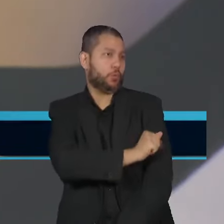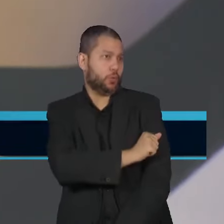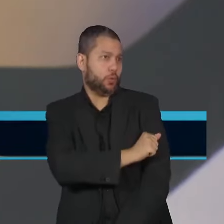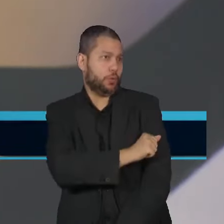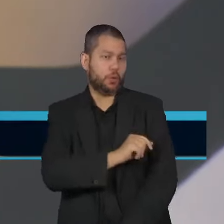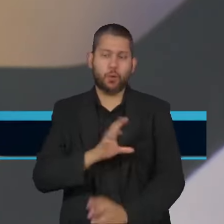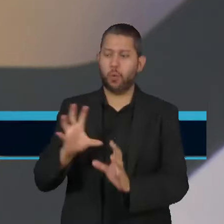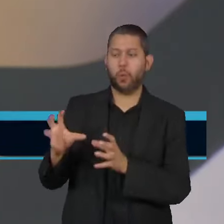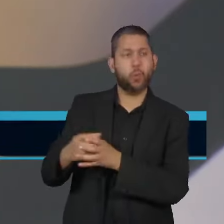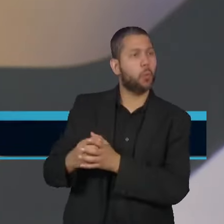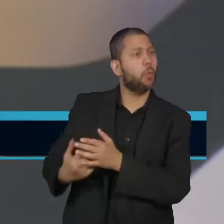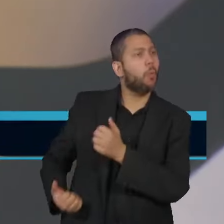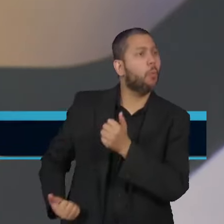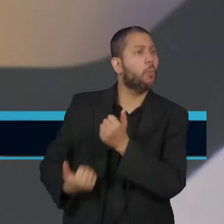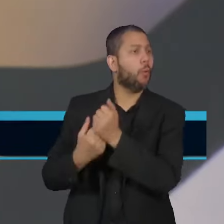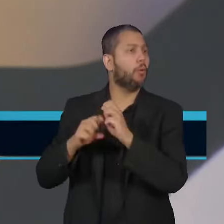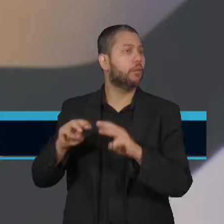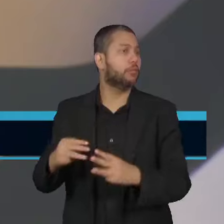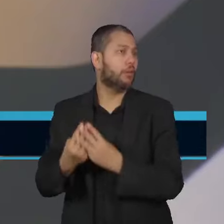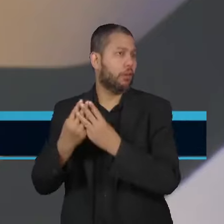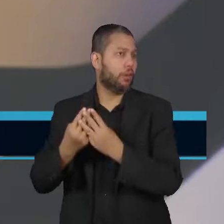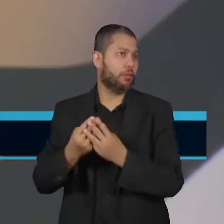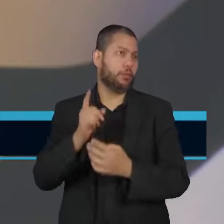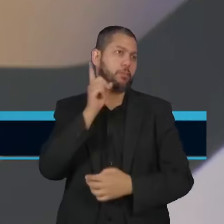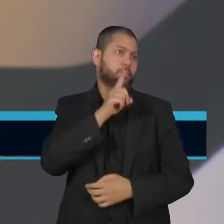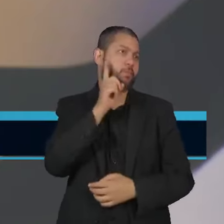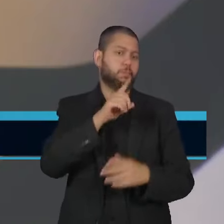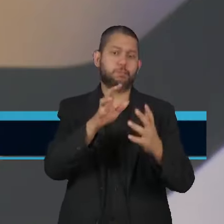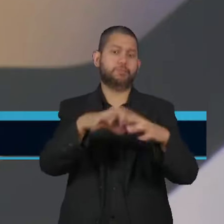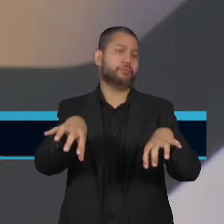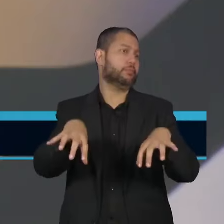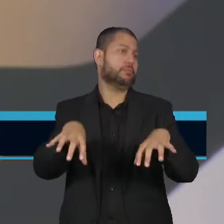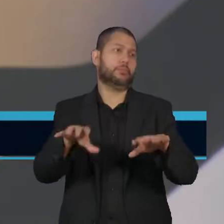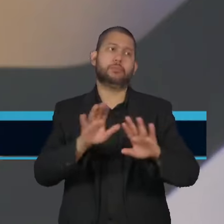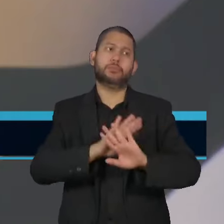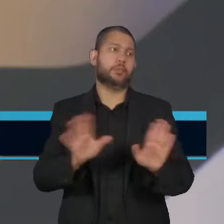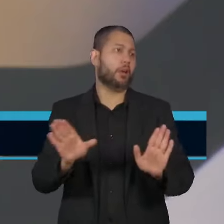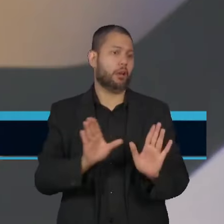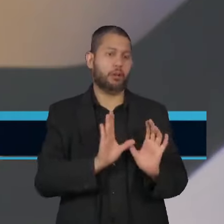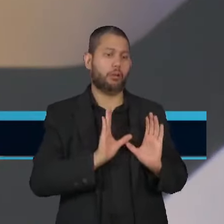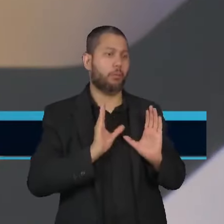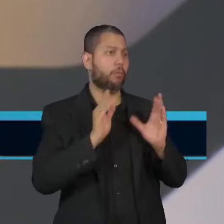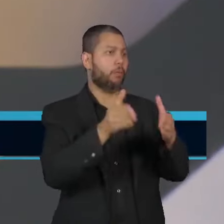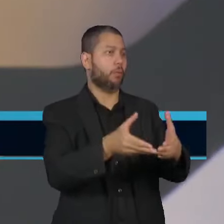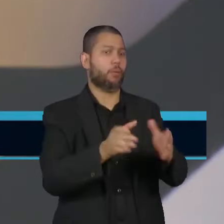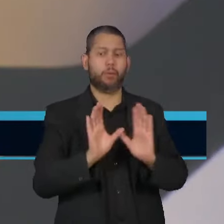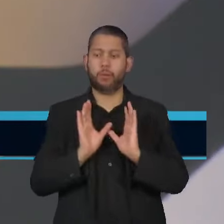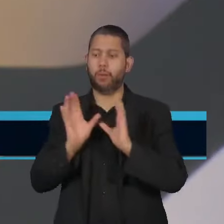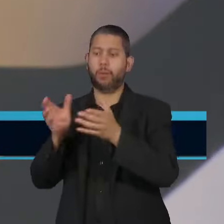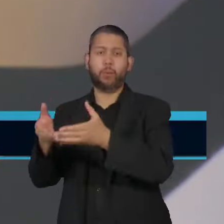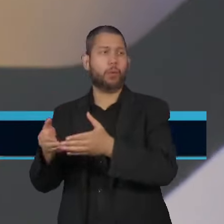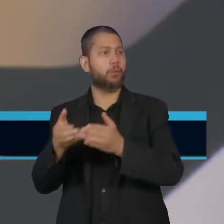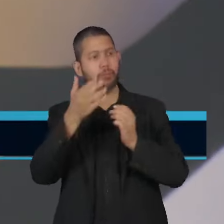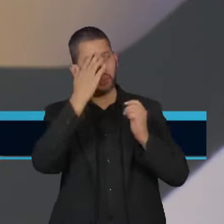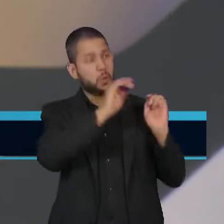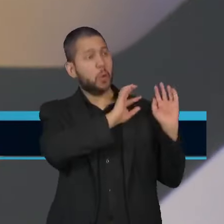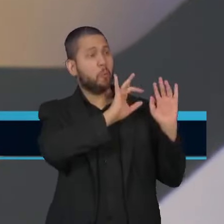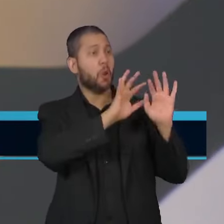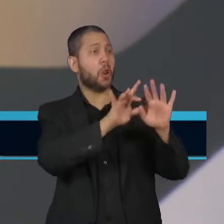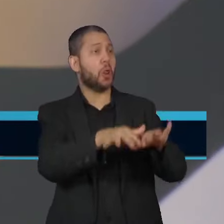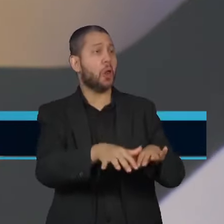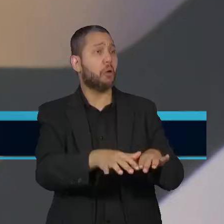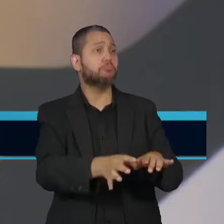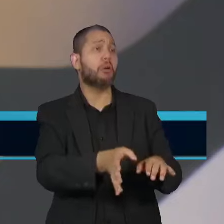grupos pró-Israel dentro dos Estados Unidos, notadamente concentrados lá no Congresso, no Partido Republicano. Eu acho que